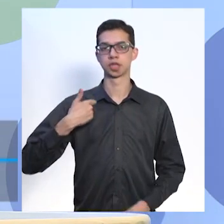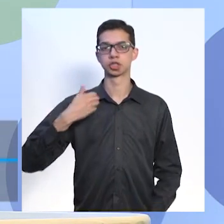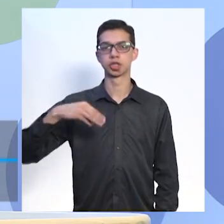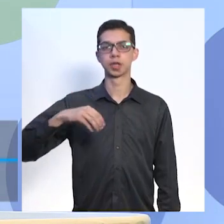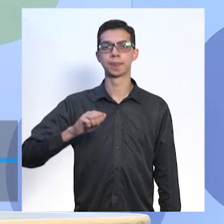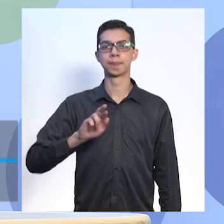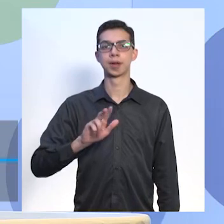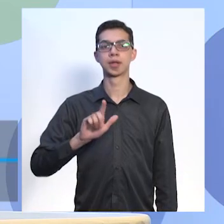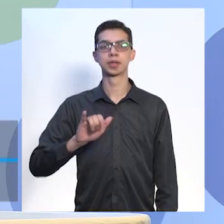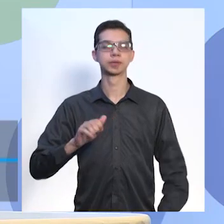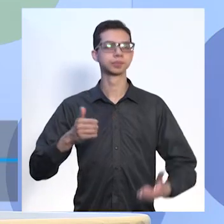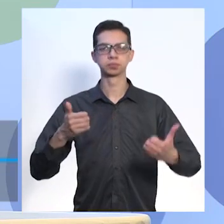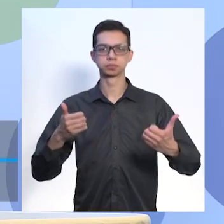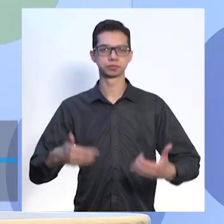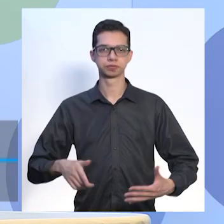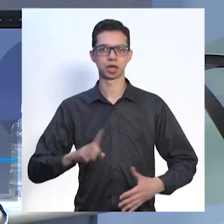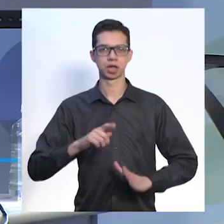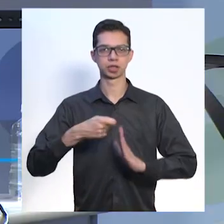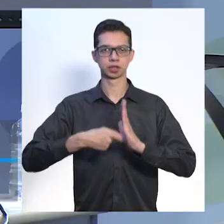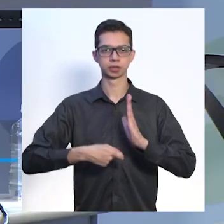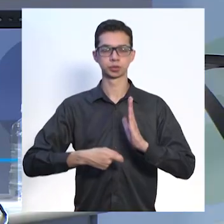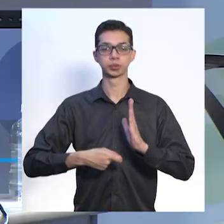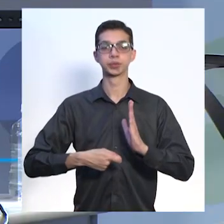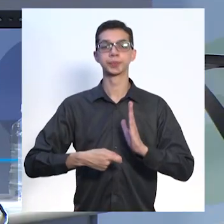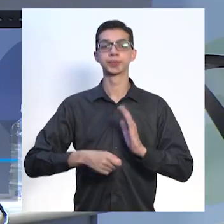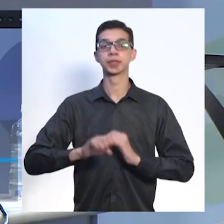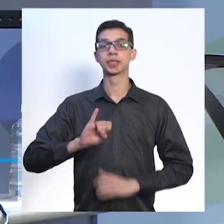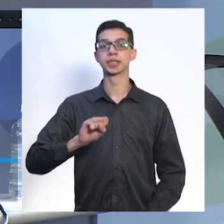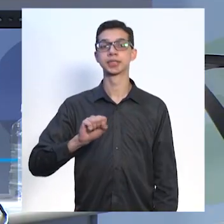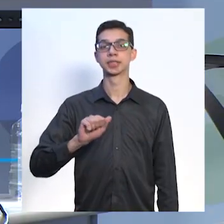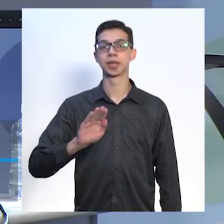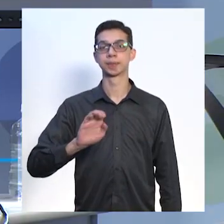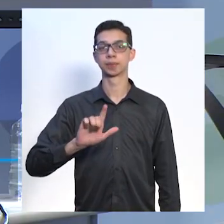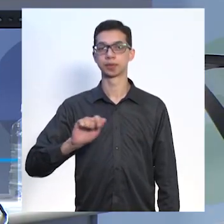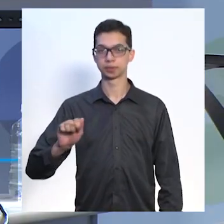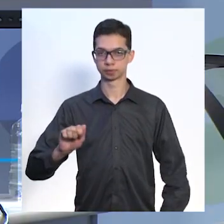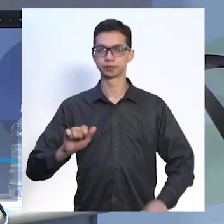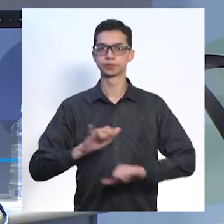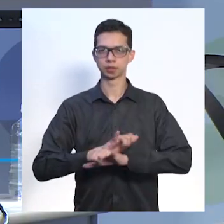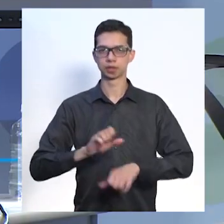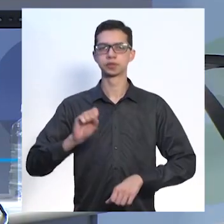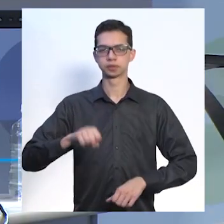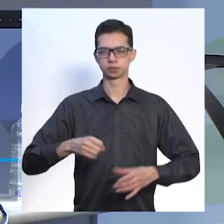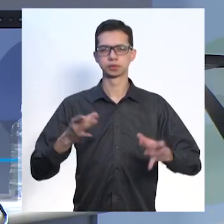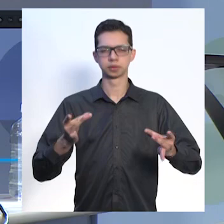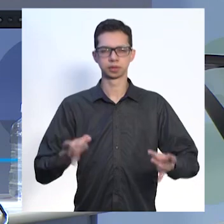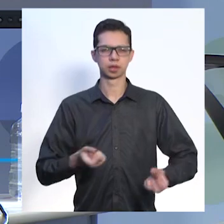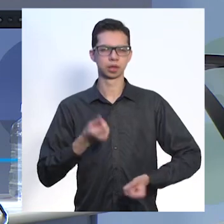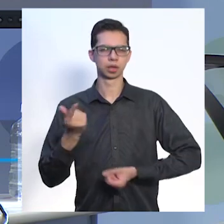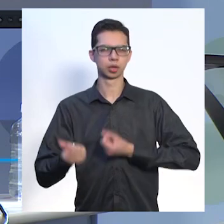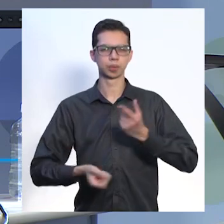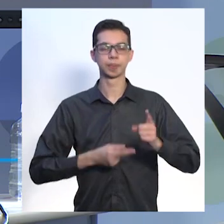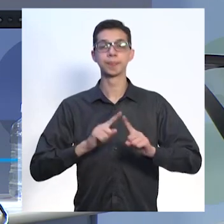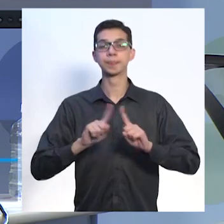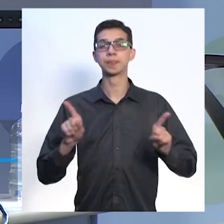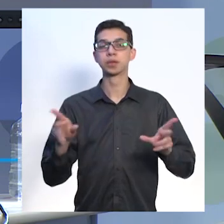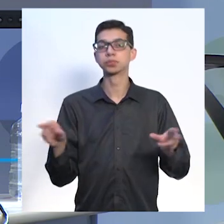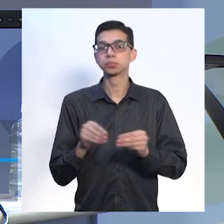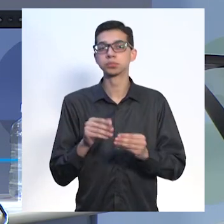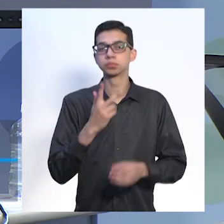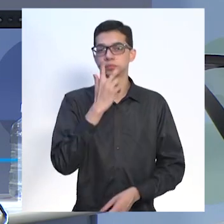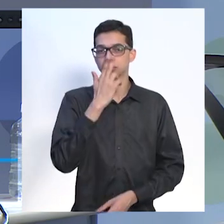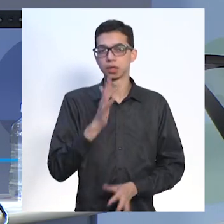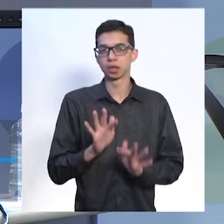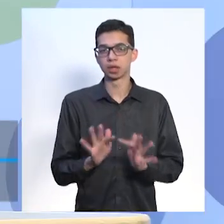tinha sido revelado no texto. A Isabela coloca mais ou menos isso. Ela coloca que cita, sim, alguns detalhes, mas de forma curta. Sim. Então,